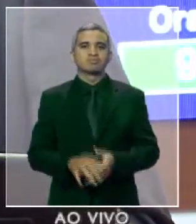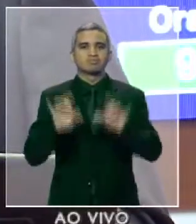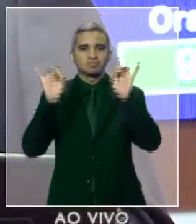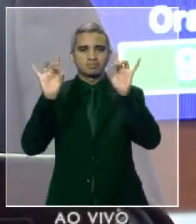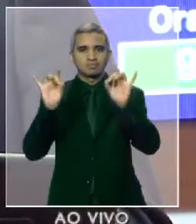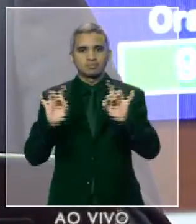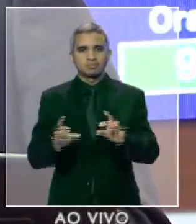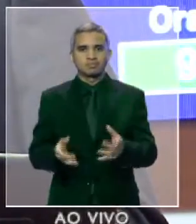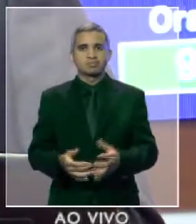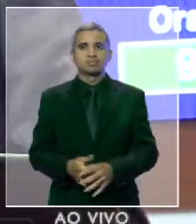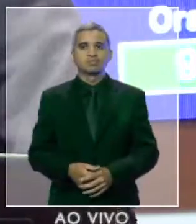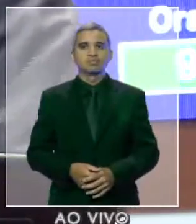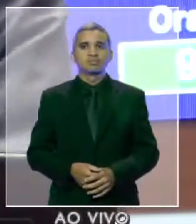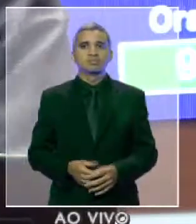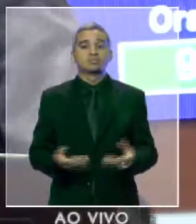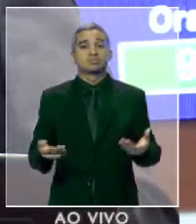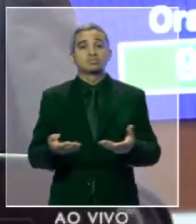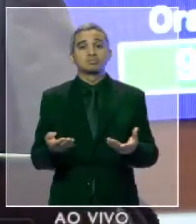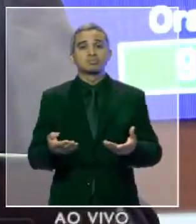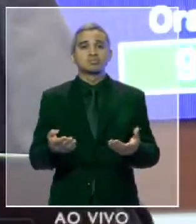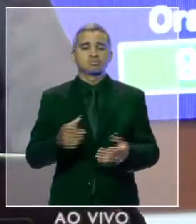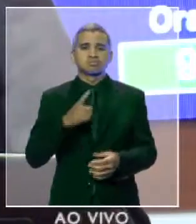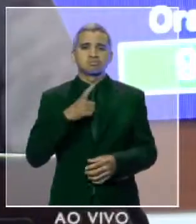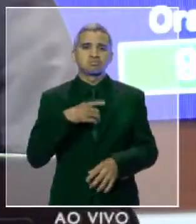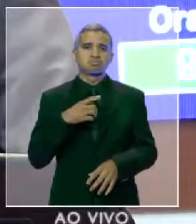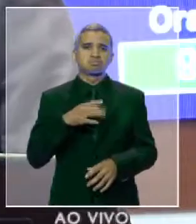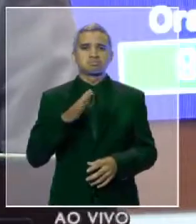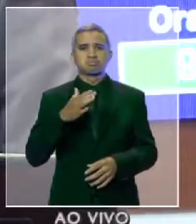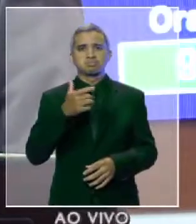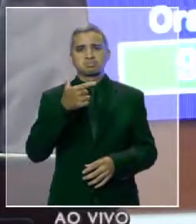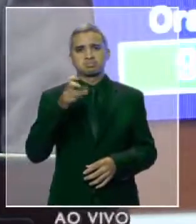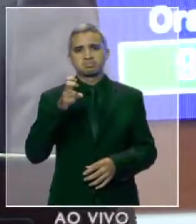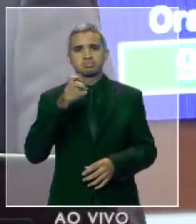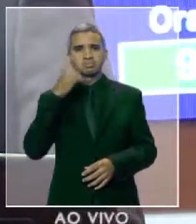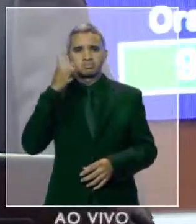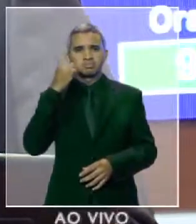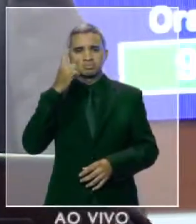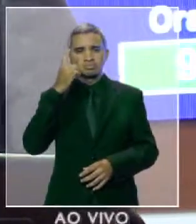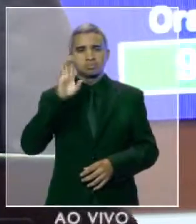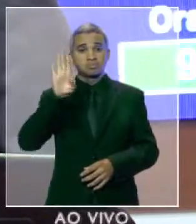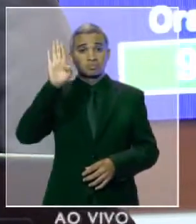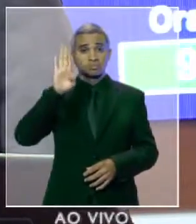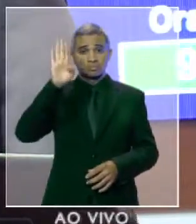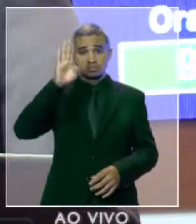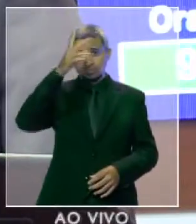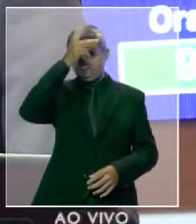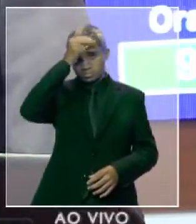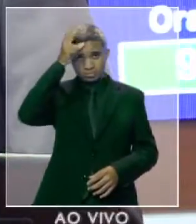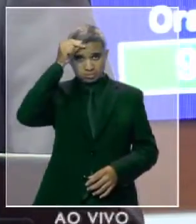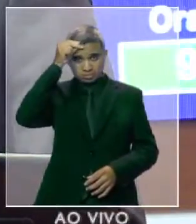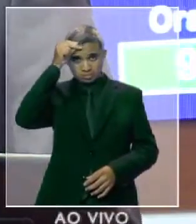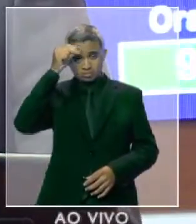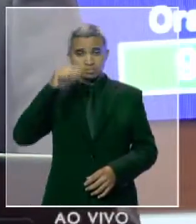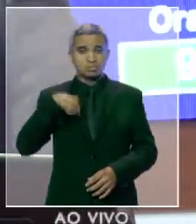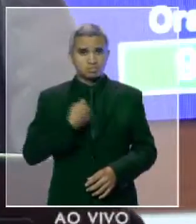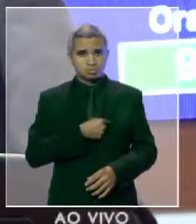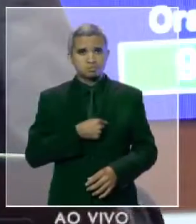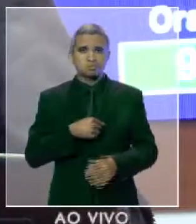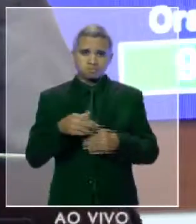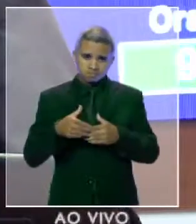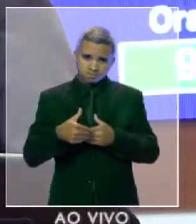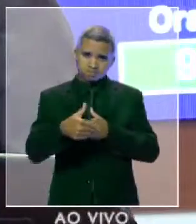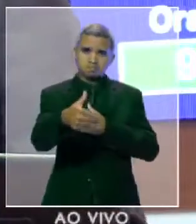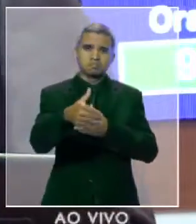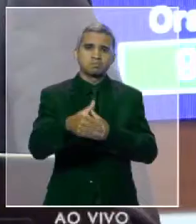hoje dezenas de candidatos a prefeitos no estado do Maranhão. Nós continuamos avançando, até porque vamos até o